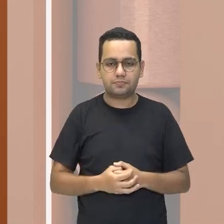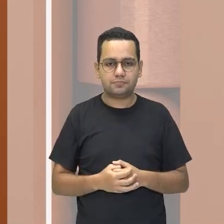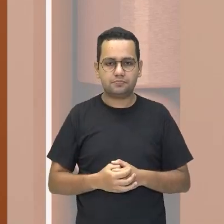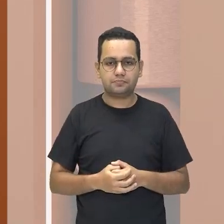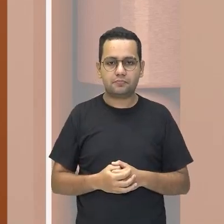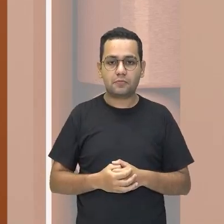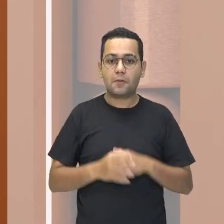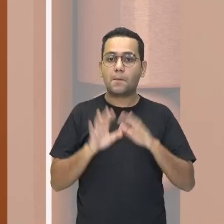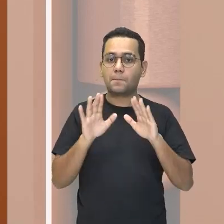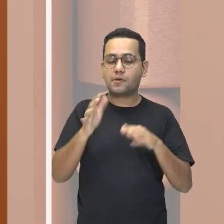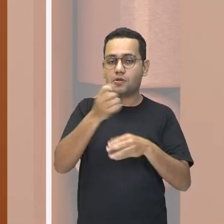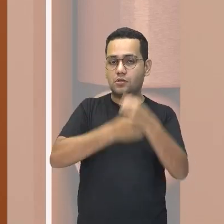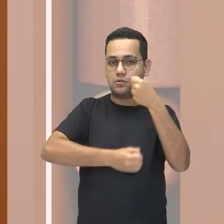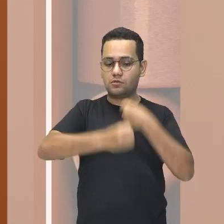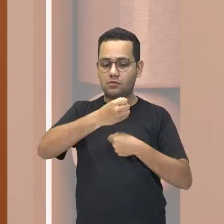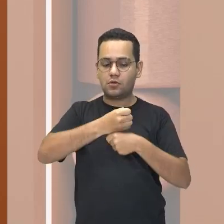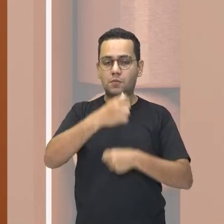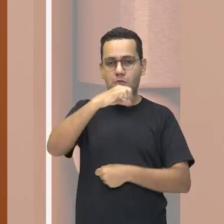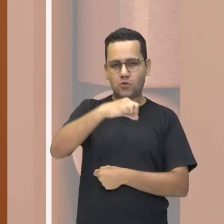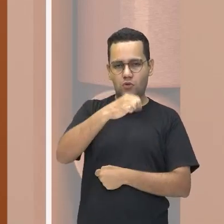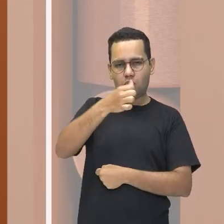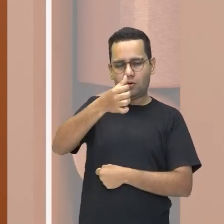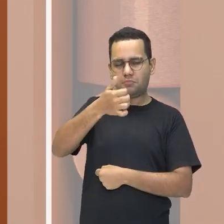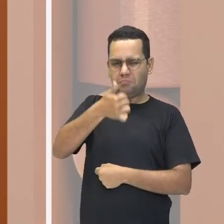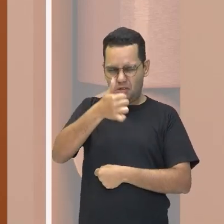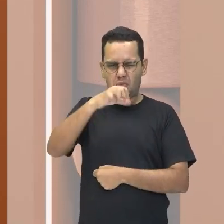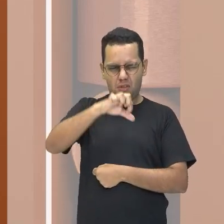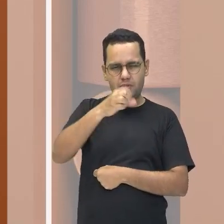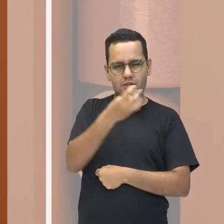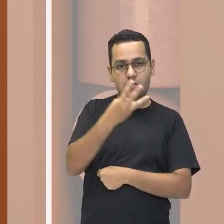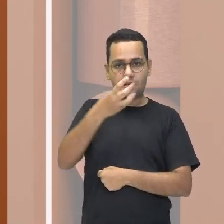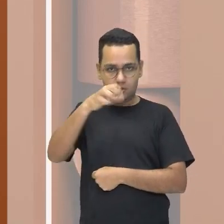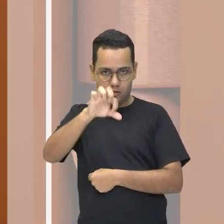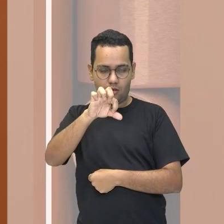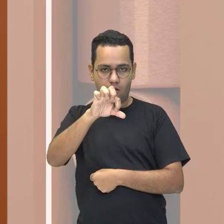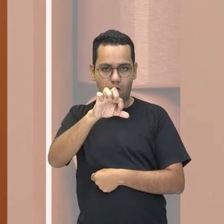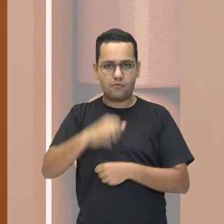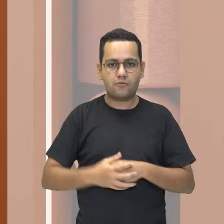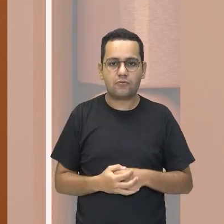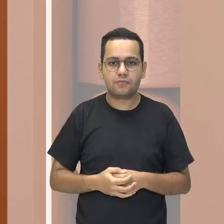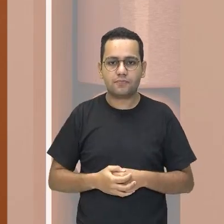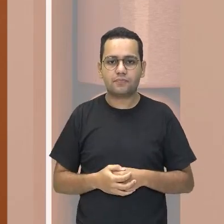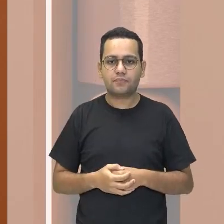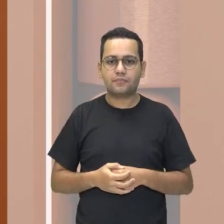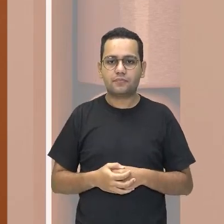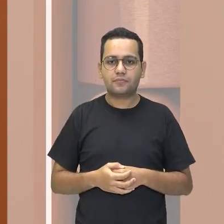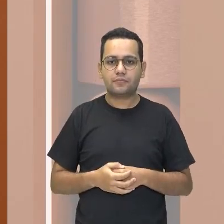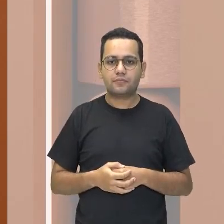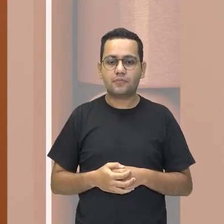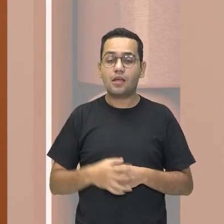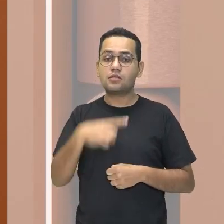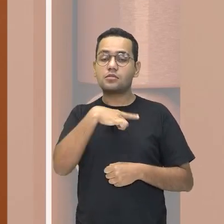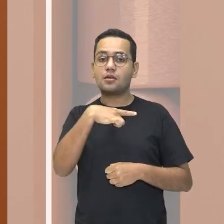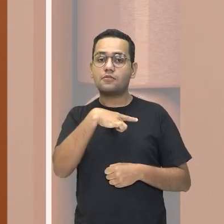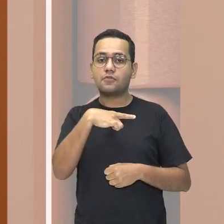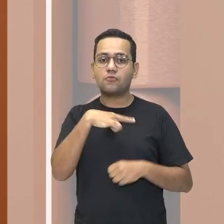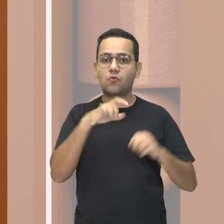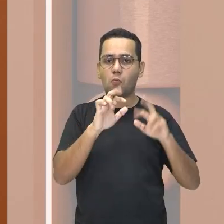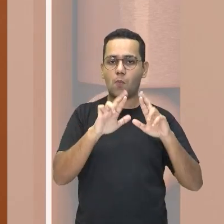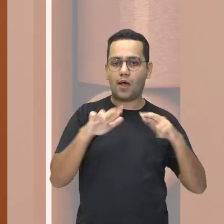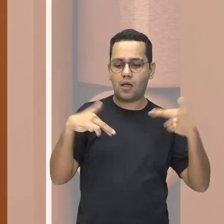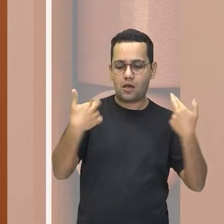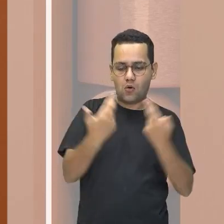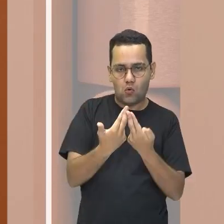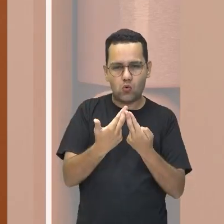ano de 1939, pouco antes da eclosão da Segunda Grande Guerra, houve ali uma reunião entre